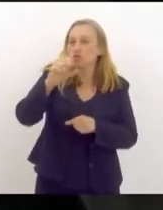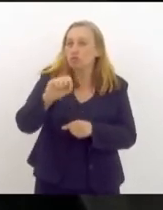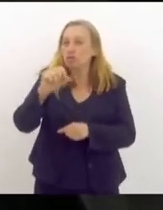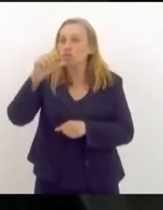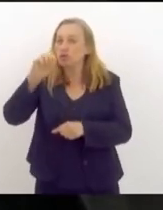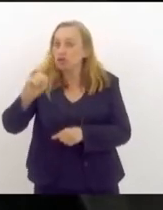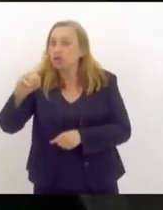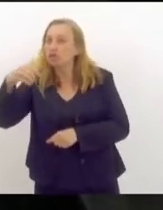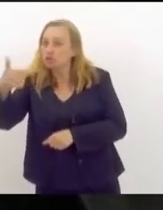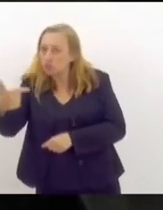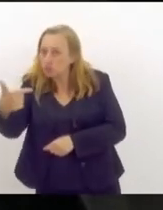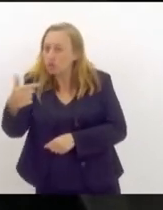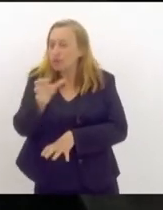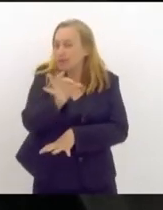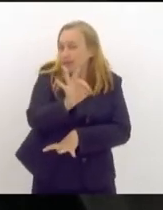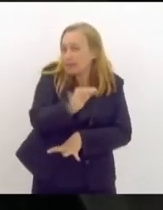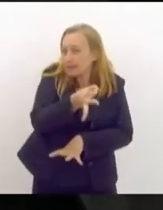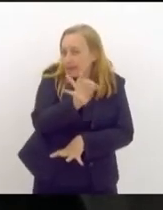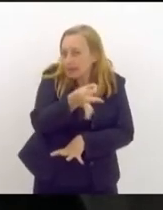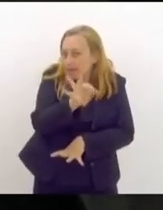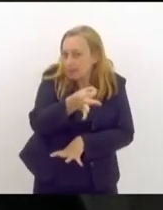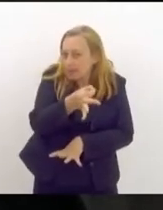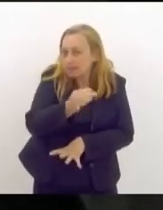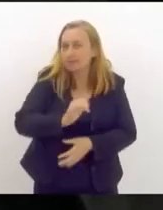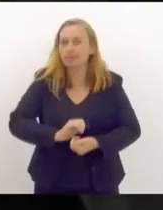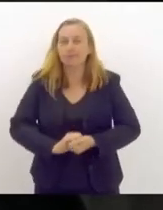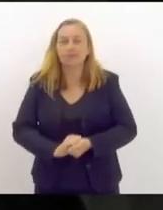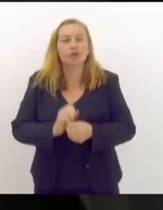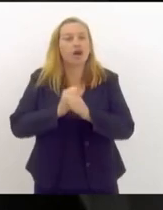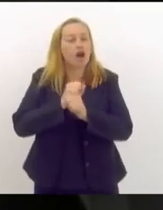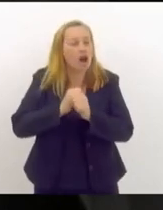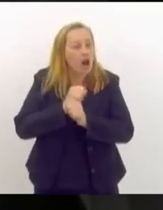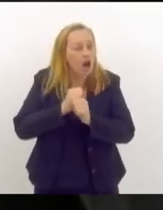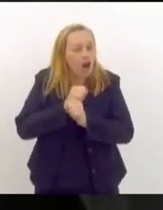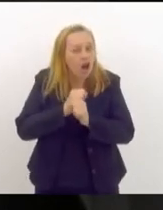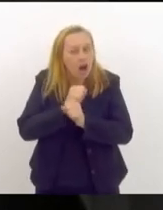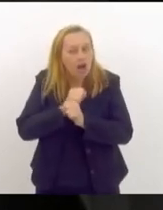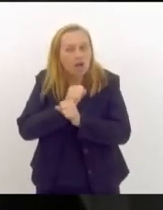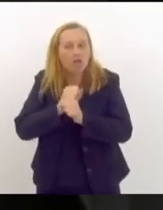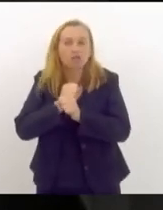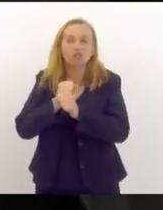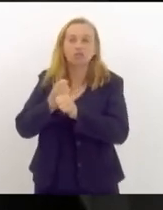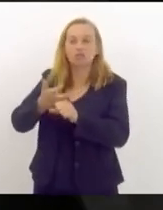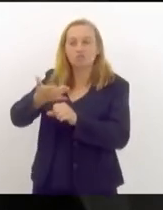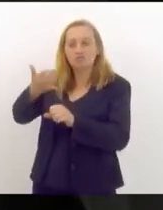e evidentemente perpassando anos anteriores